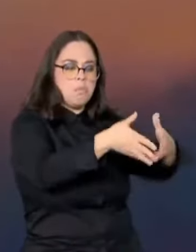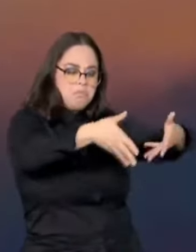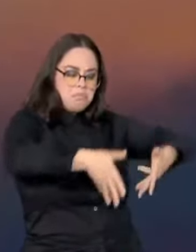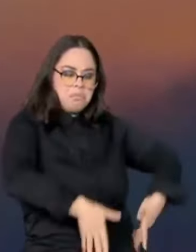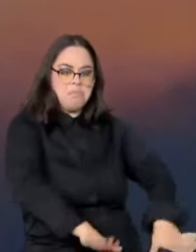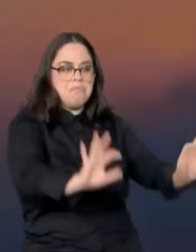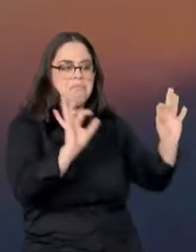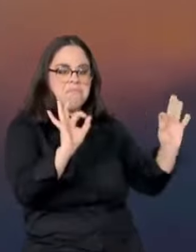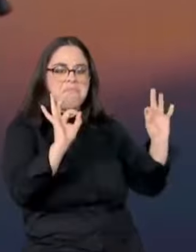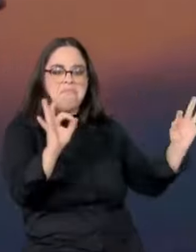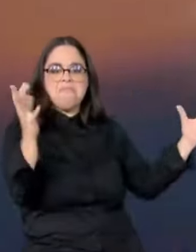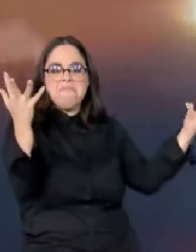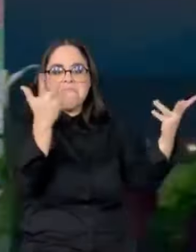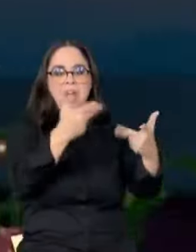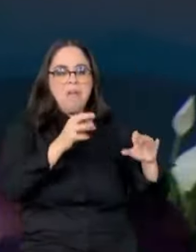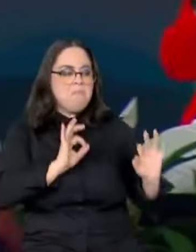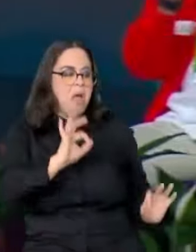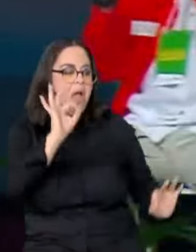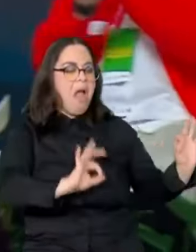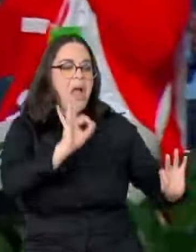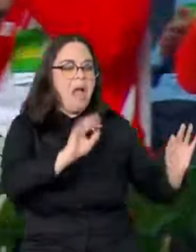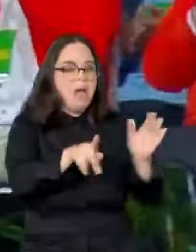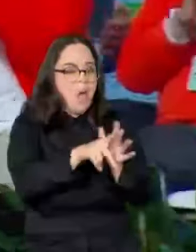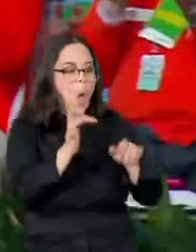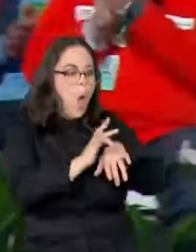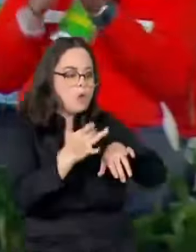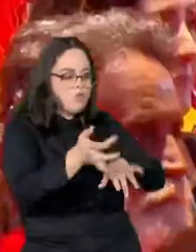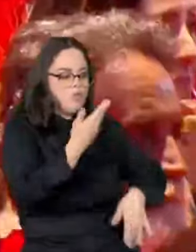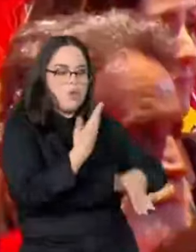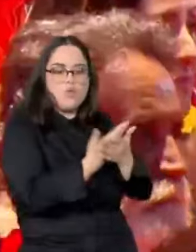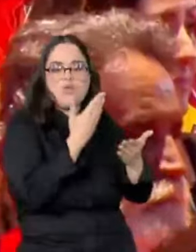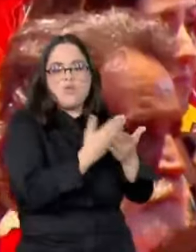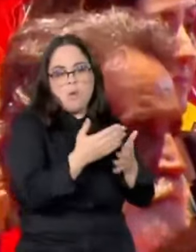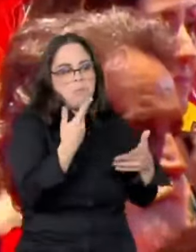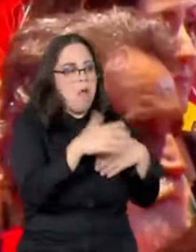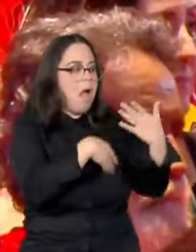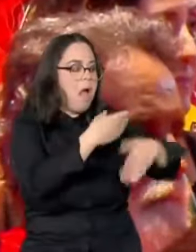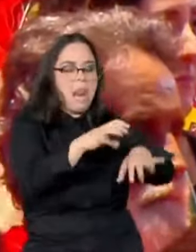numa vida de nababo, na teta de berço de ouro, e estudaram com o que eles